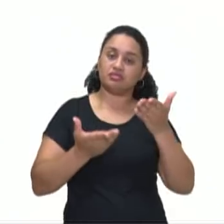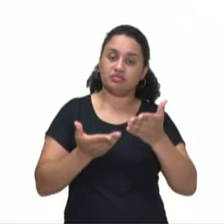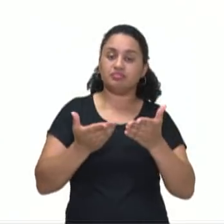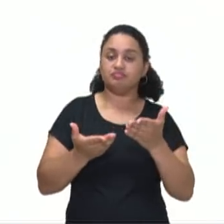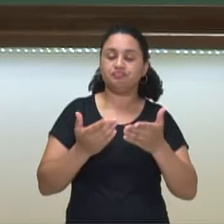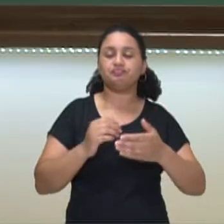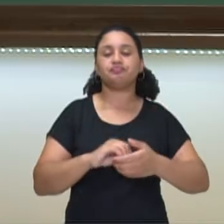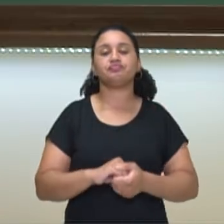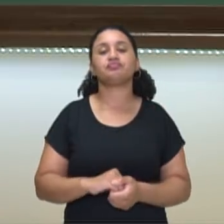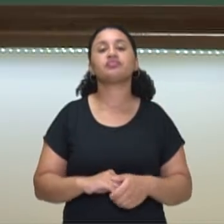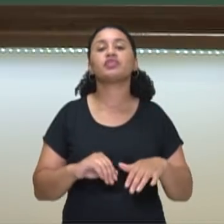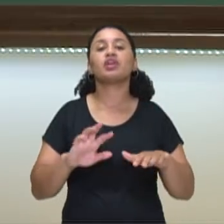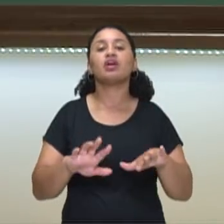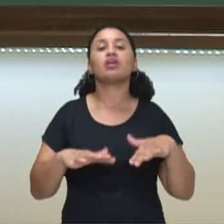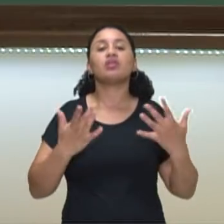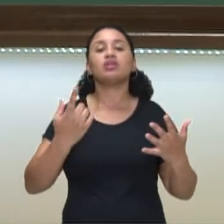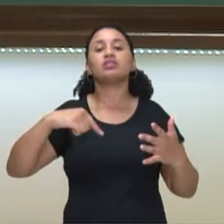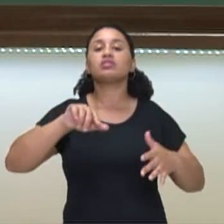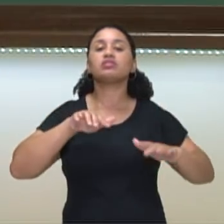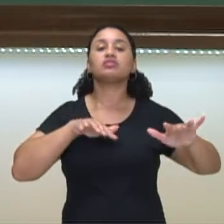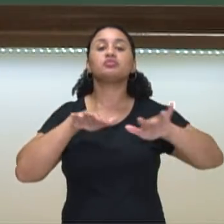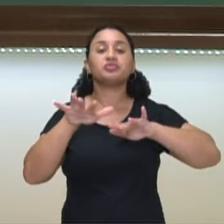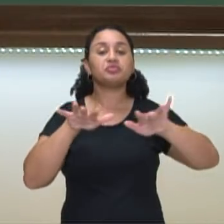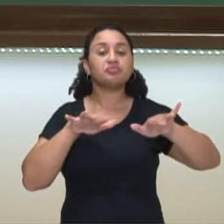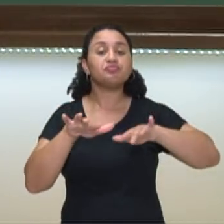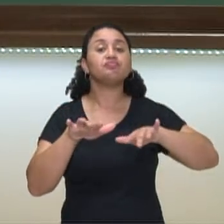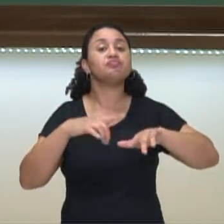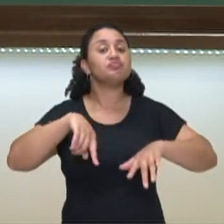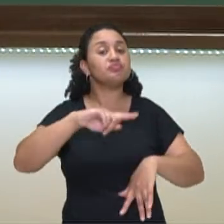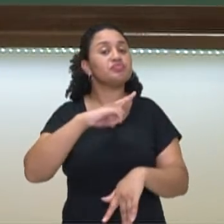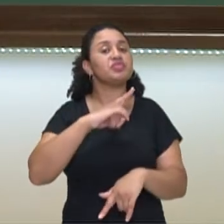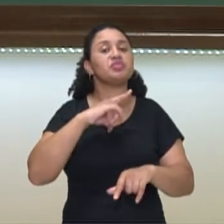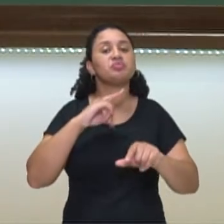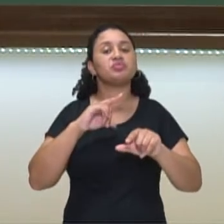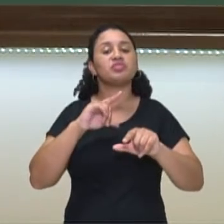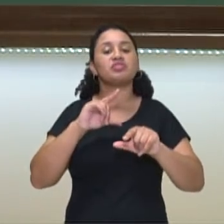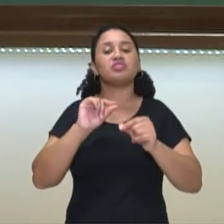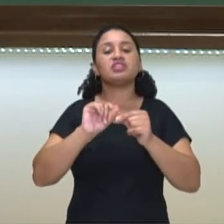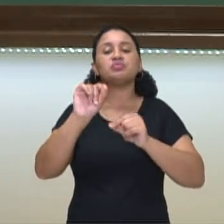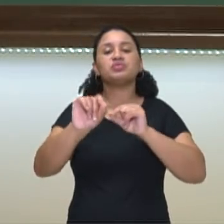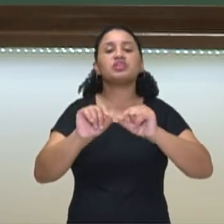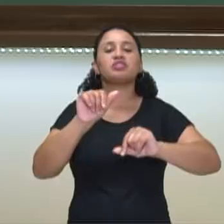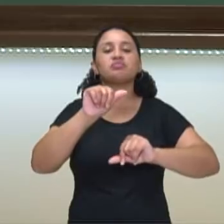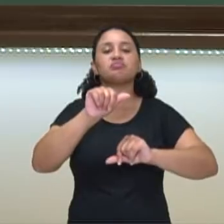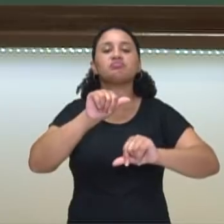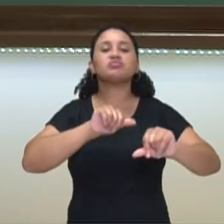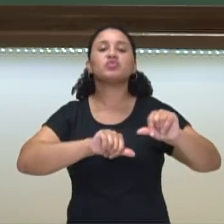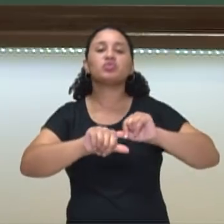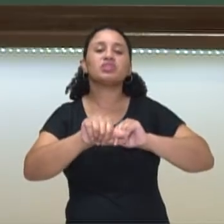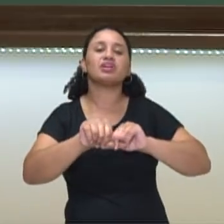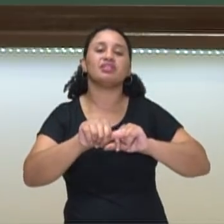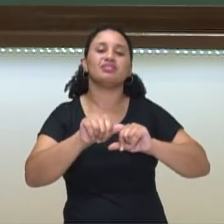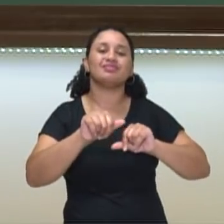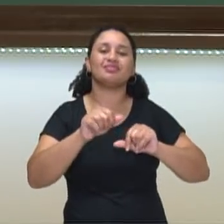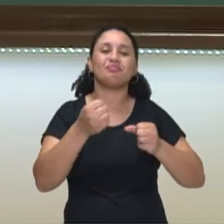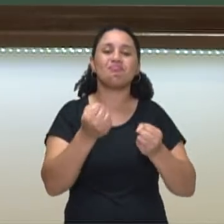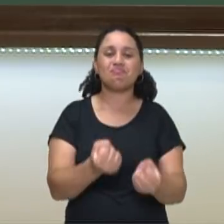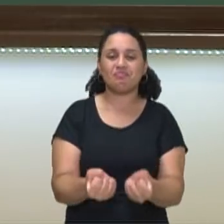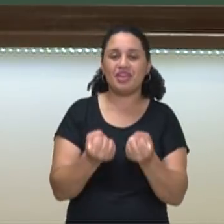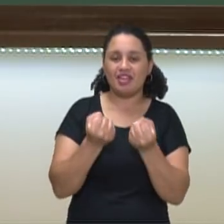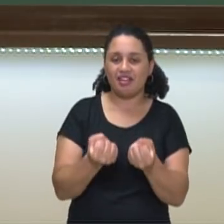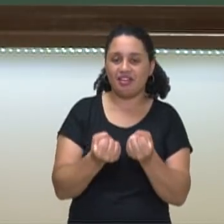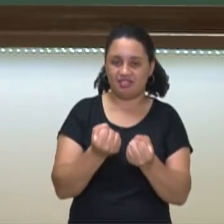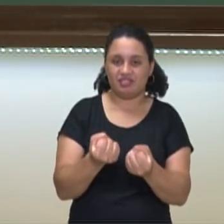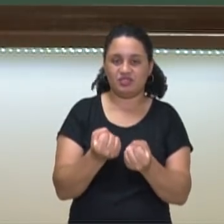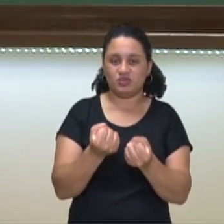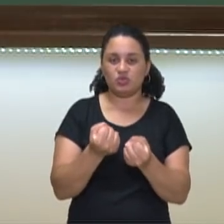instabilidade. Quando nos movimentamos, a gente está mudando o nosso peso, né, o